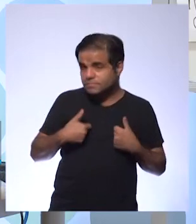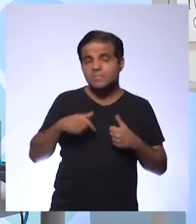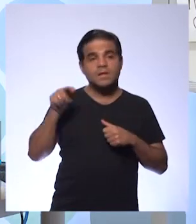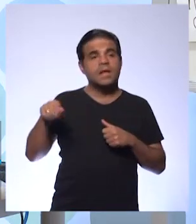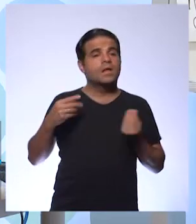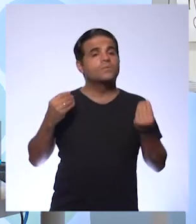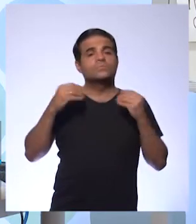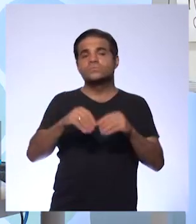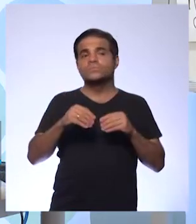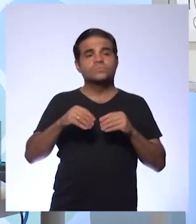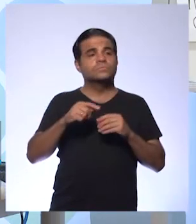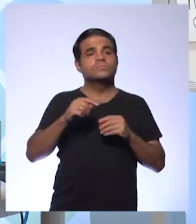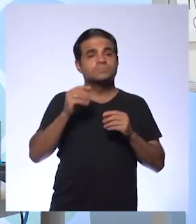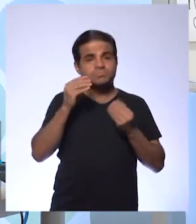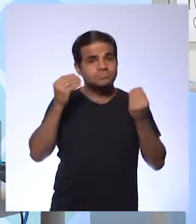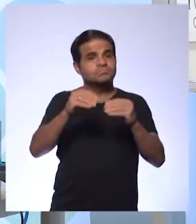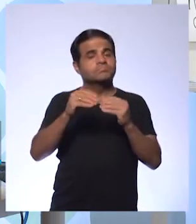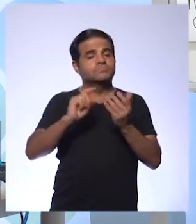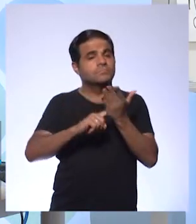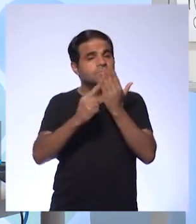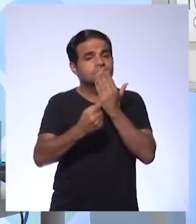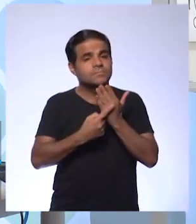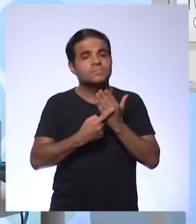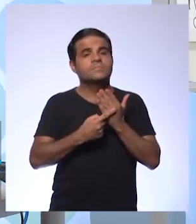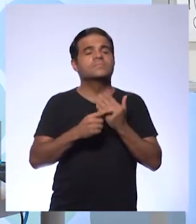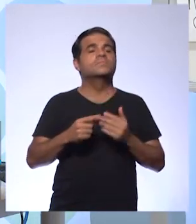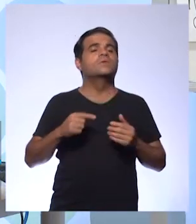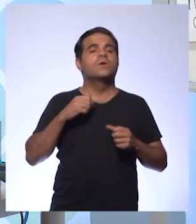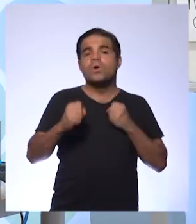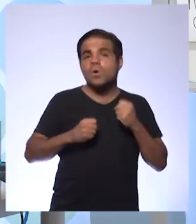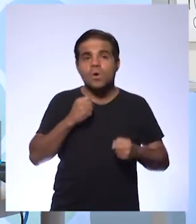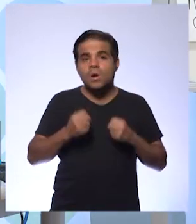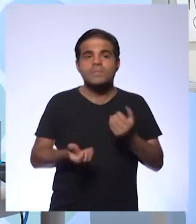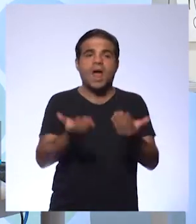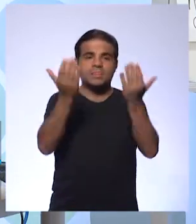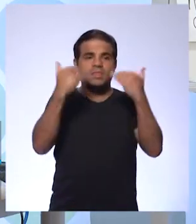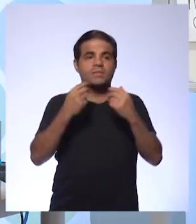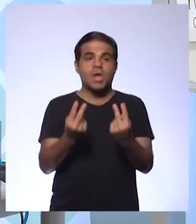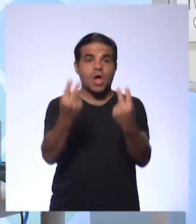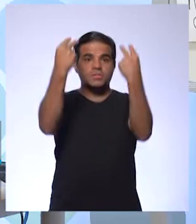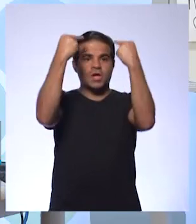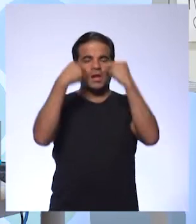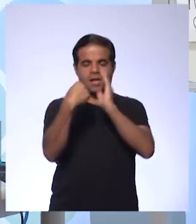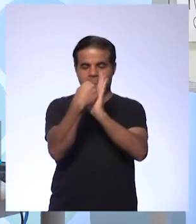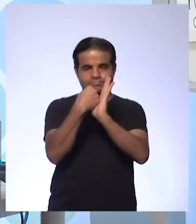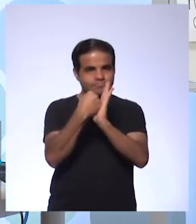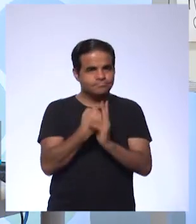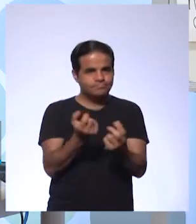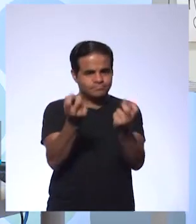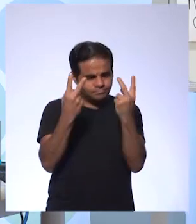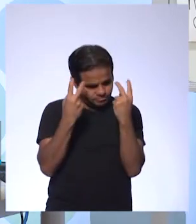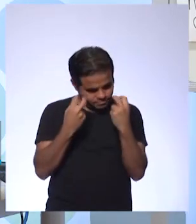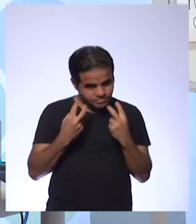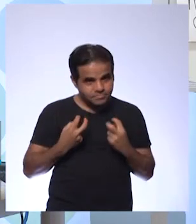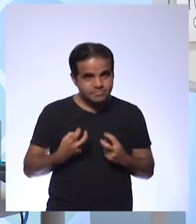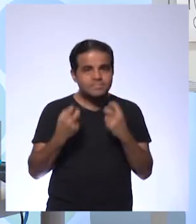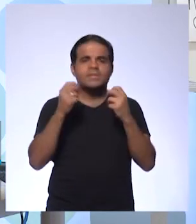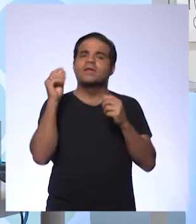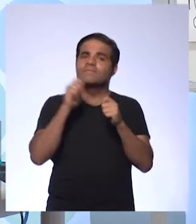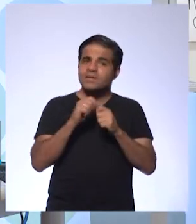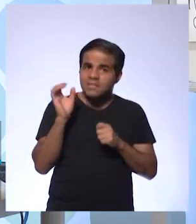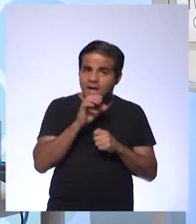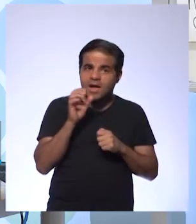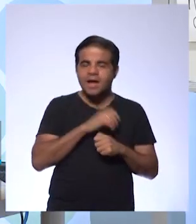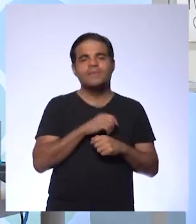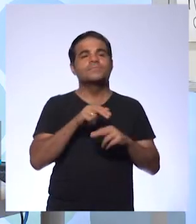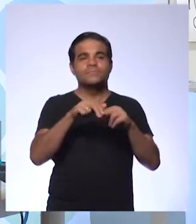Ela colocou, sim, uma metáfora. Correr para dentro da gente é olhar para dentro de si. E faça isso rápido. Por